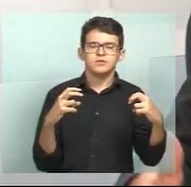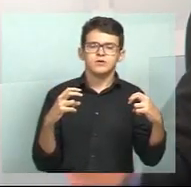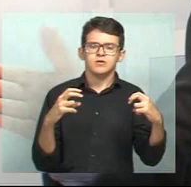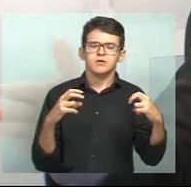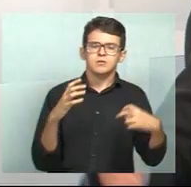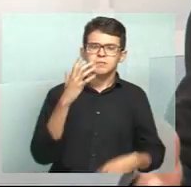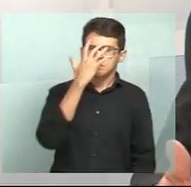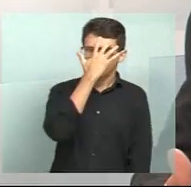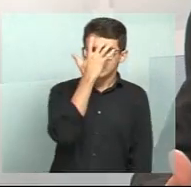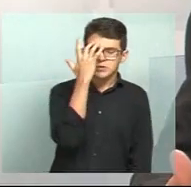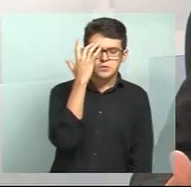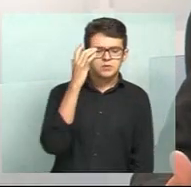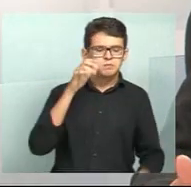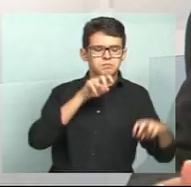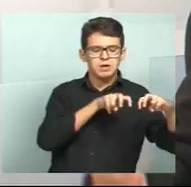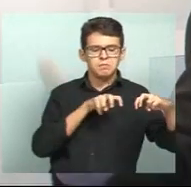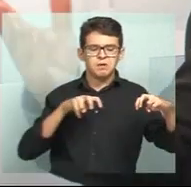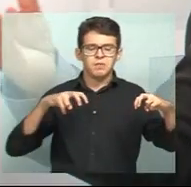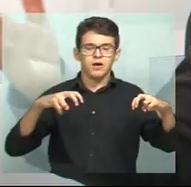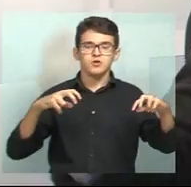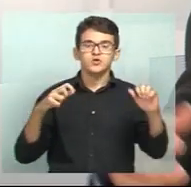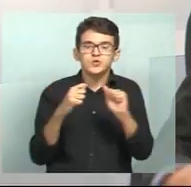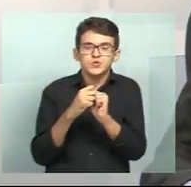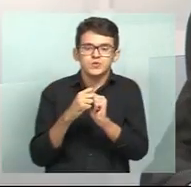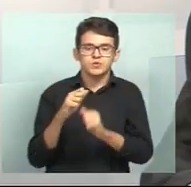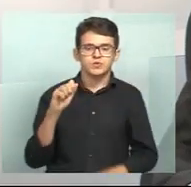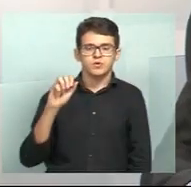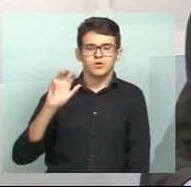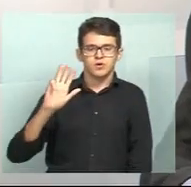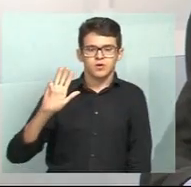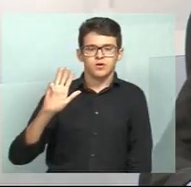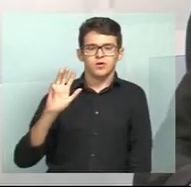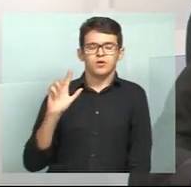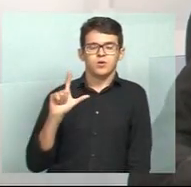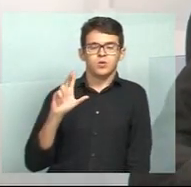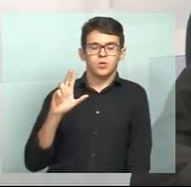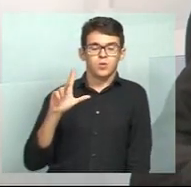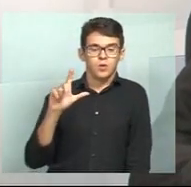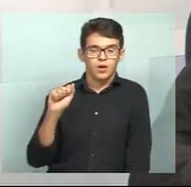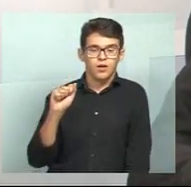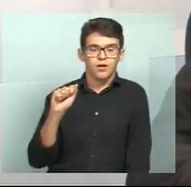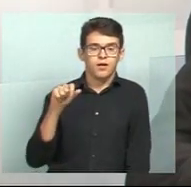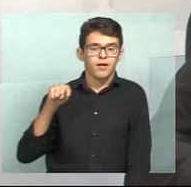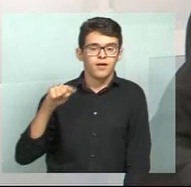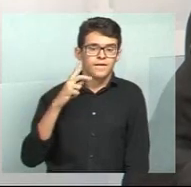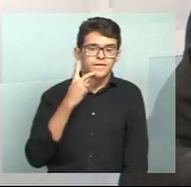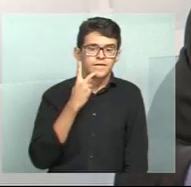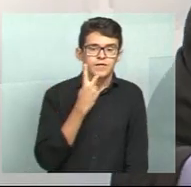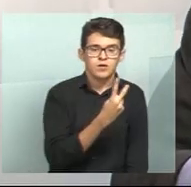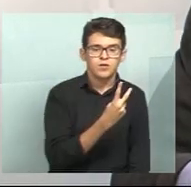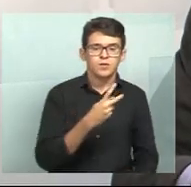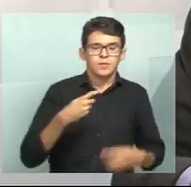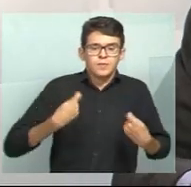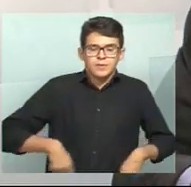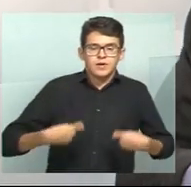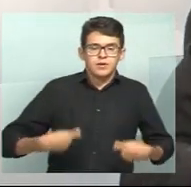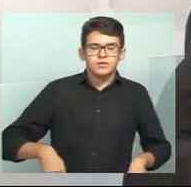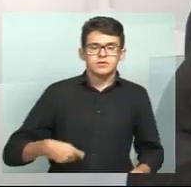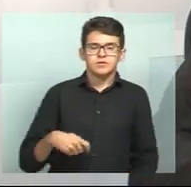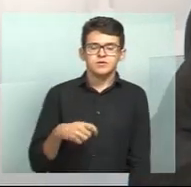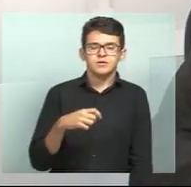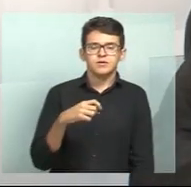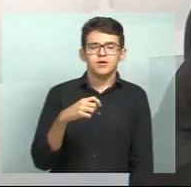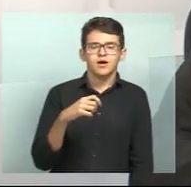PMDB ao lado de Lula. Lula já dizia ali, nós temos que derrotar essa judicialização e